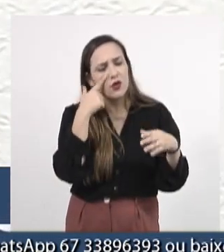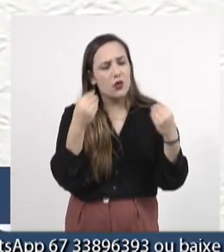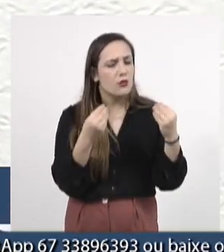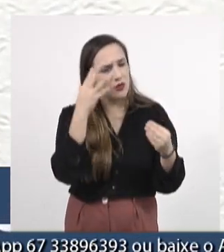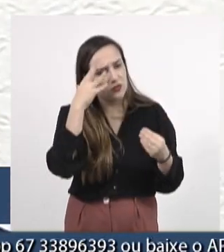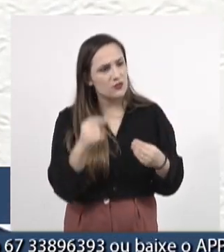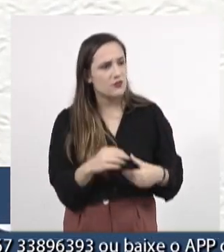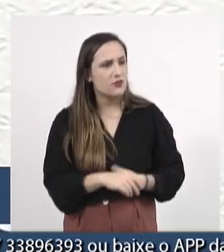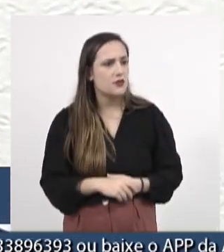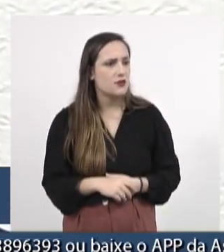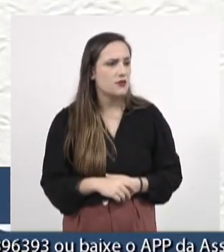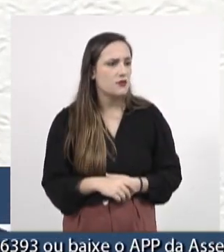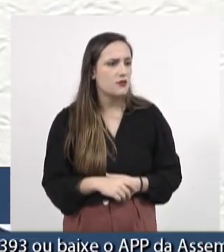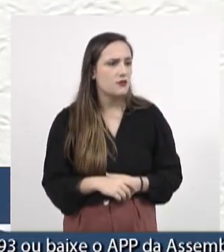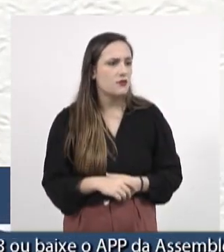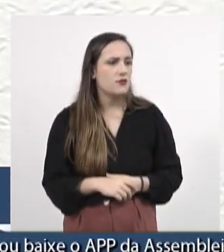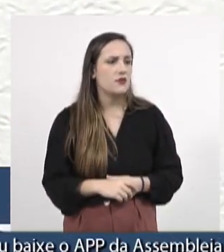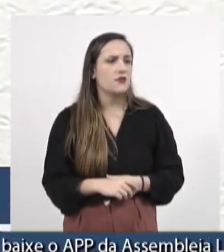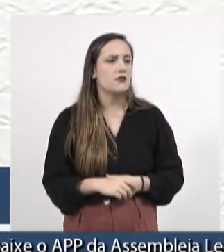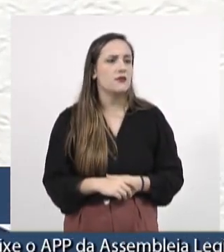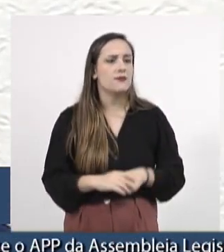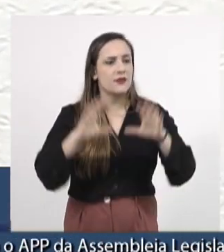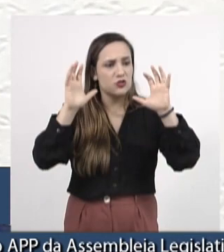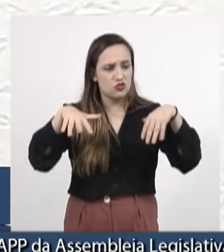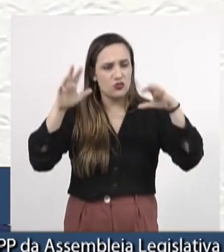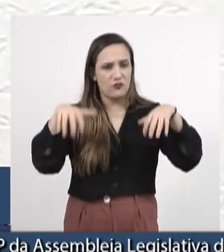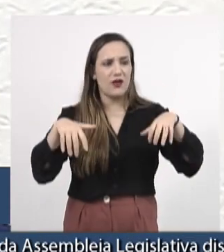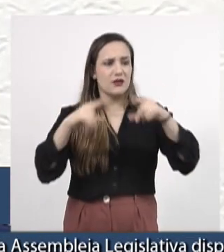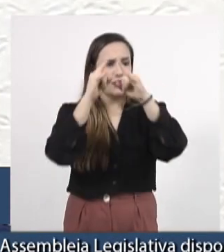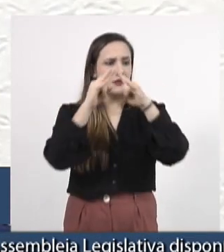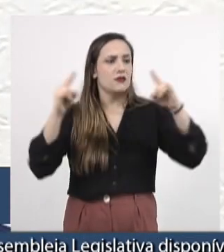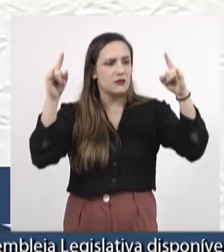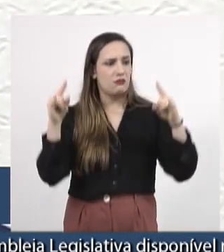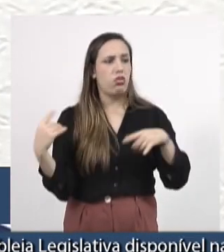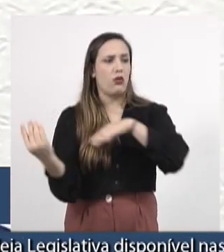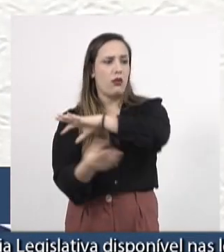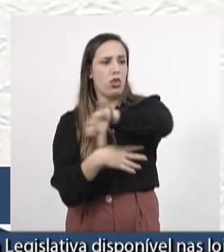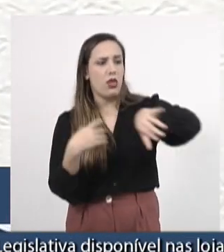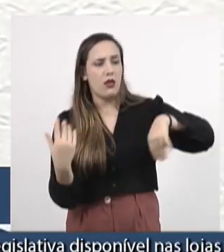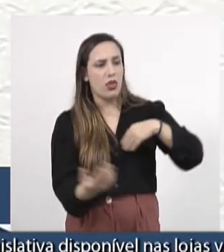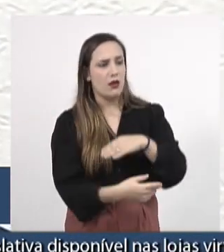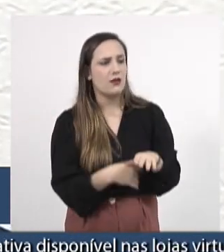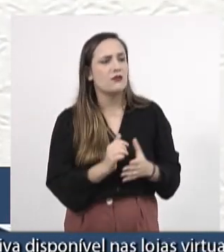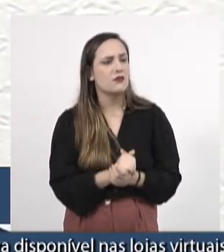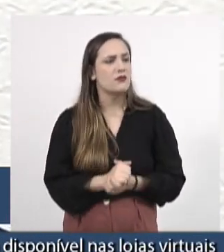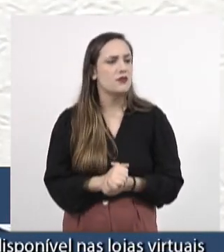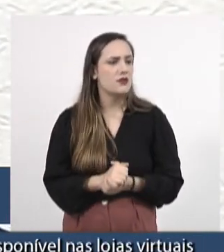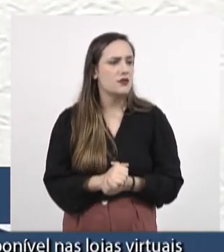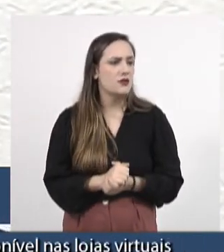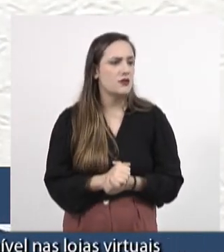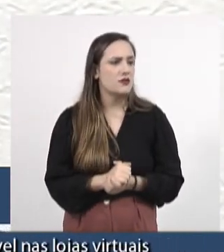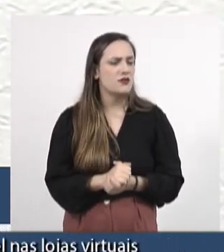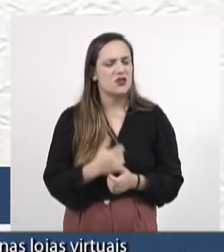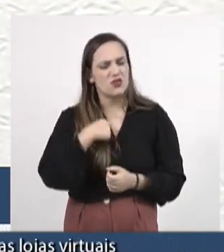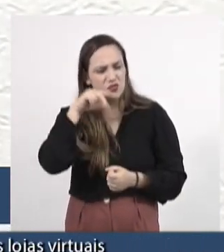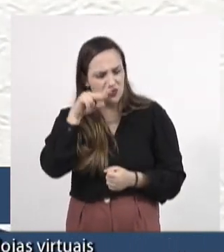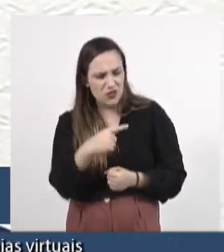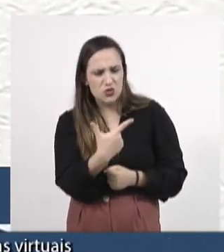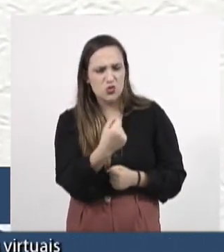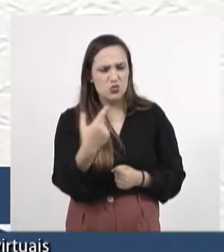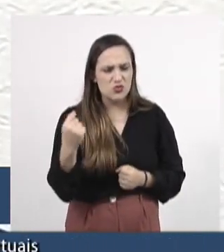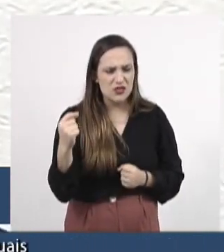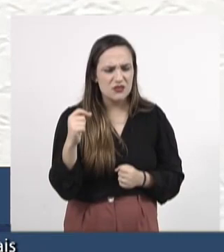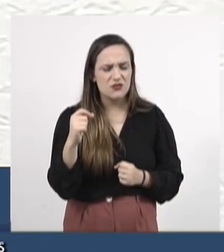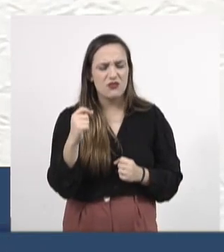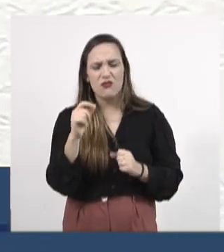a tempestade acabou com os barracos. Aí eu vi um comentário que é 200 famílias, depois vi um comentário que é 300, depois eu